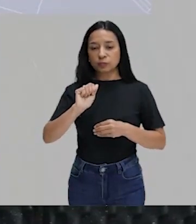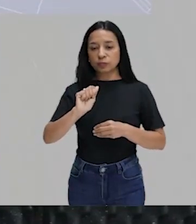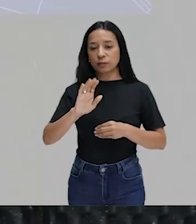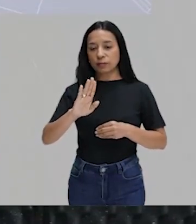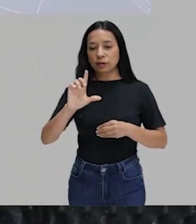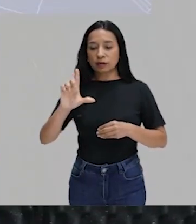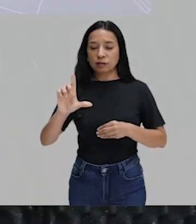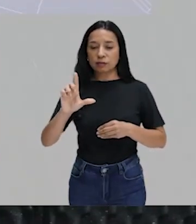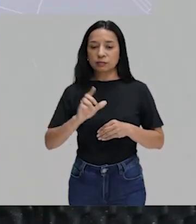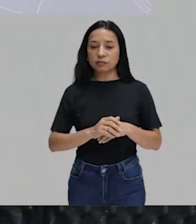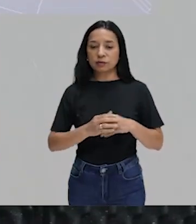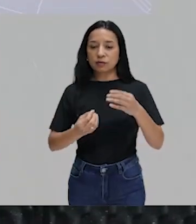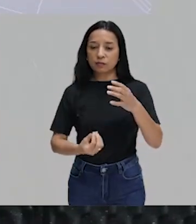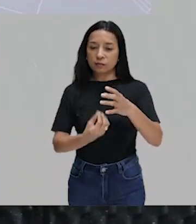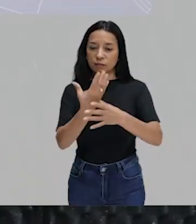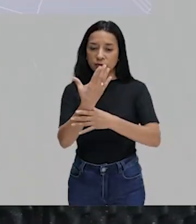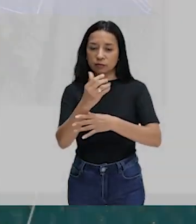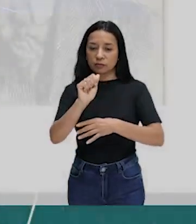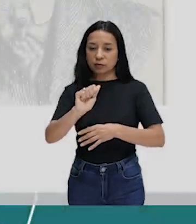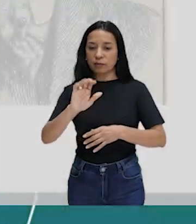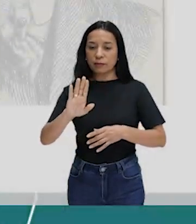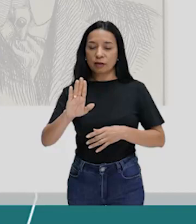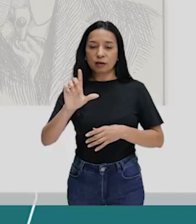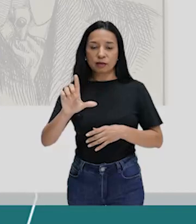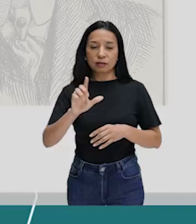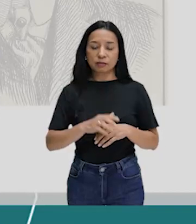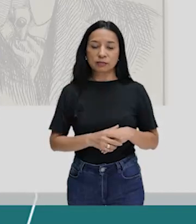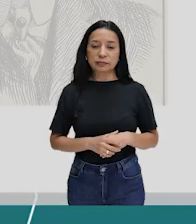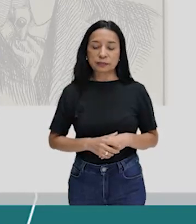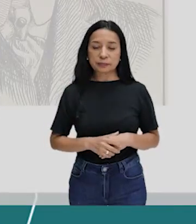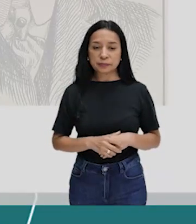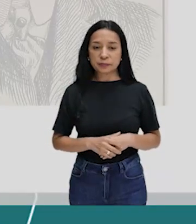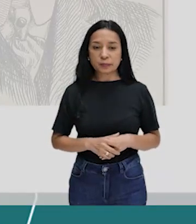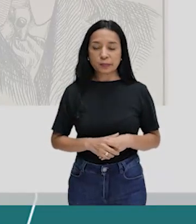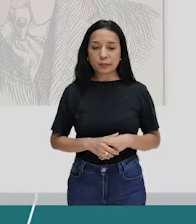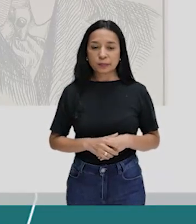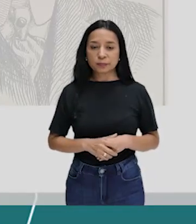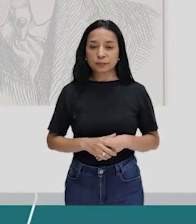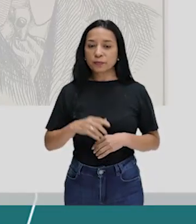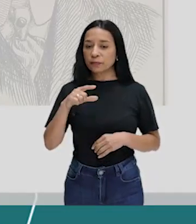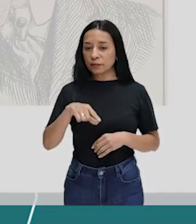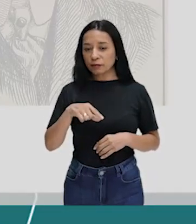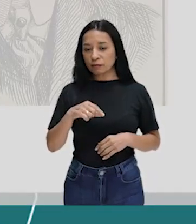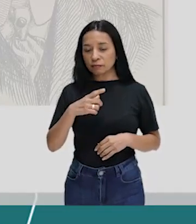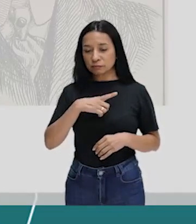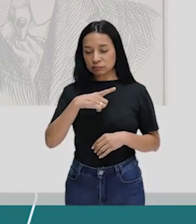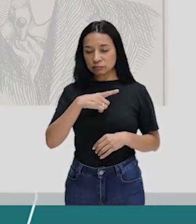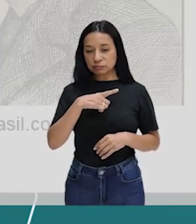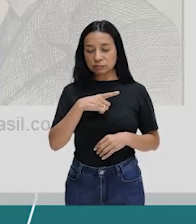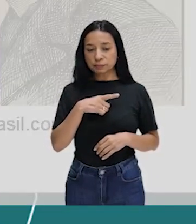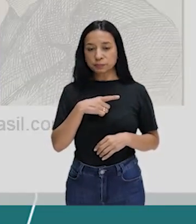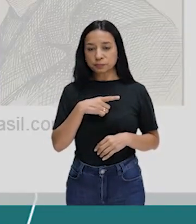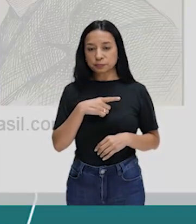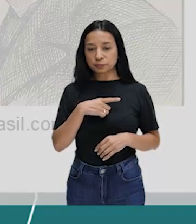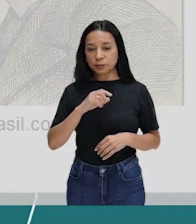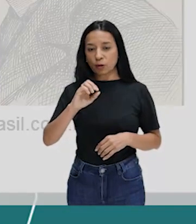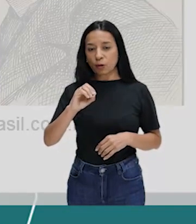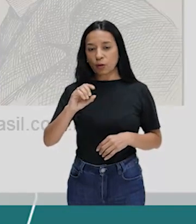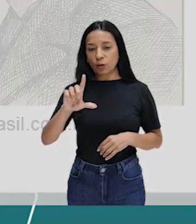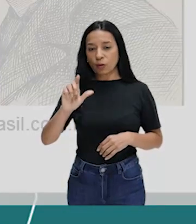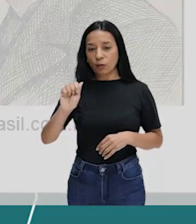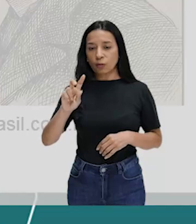fundador da Academia Brasileira de Letras. Deve-se a ele aqui, tá bom? Aqui a gente tem o